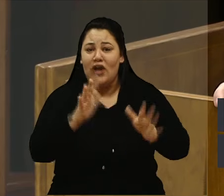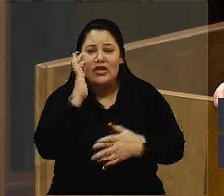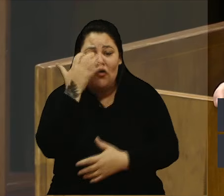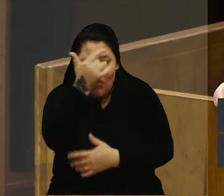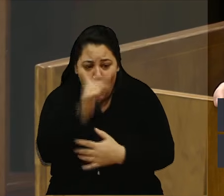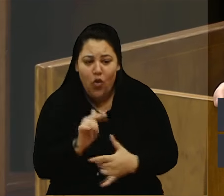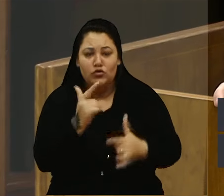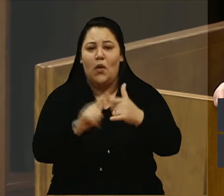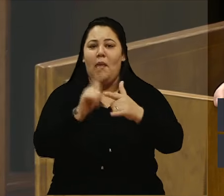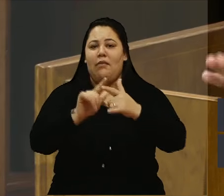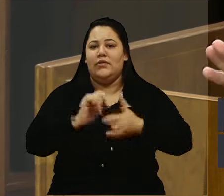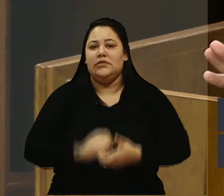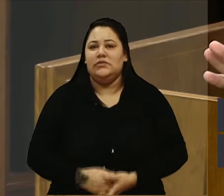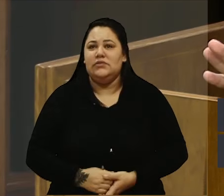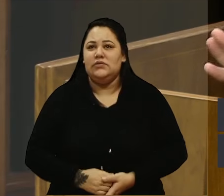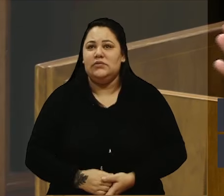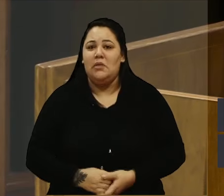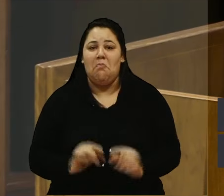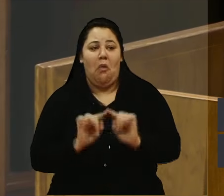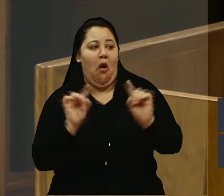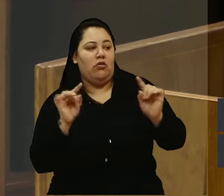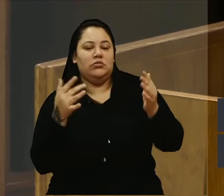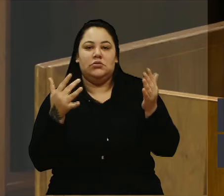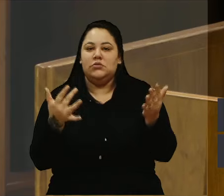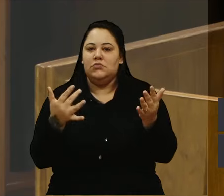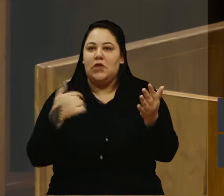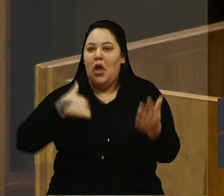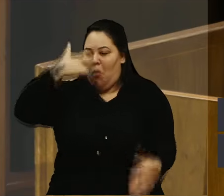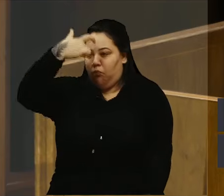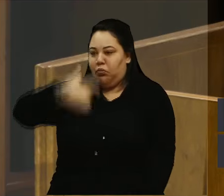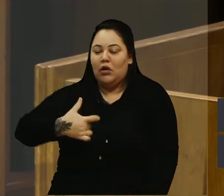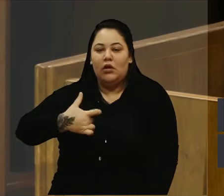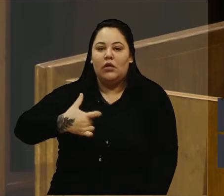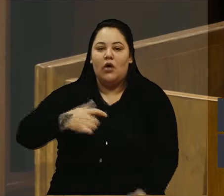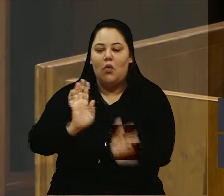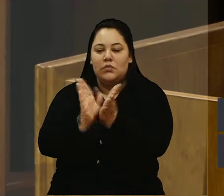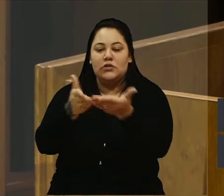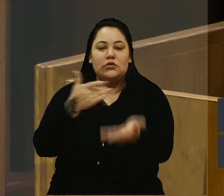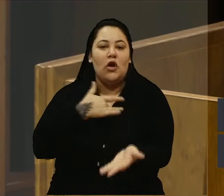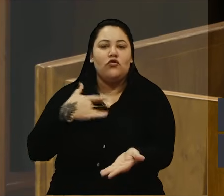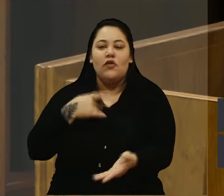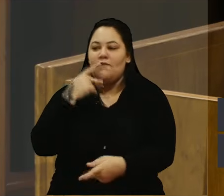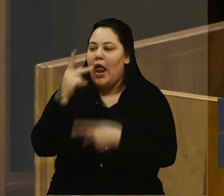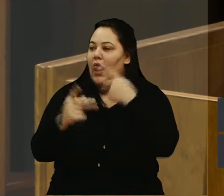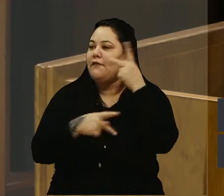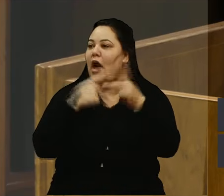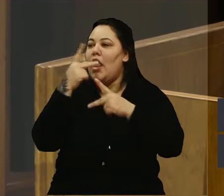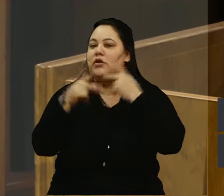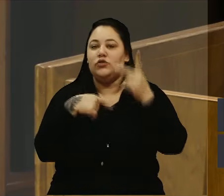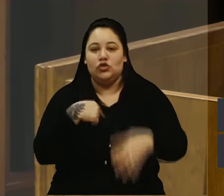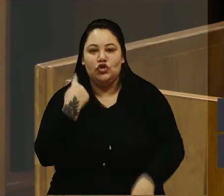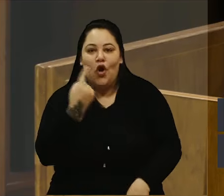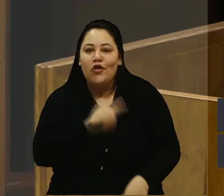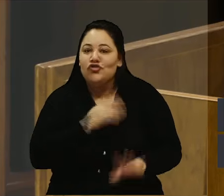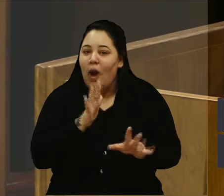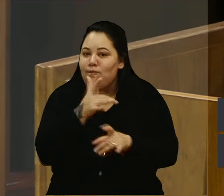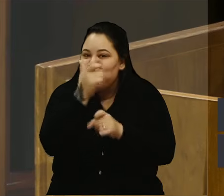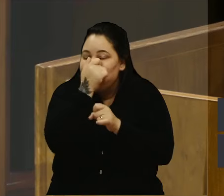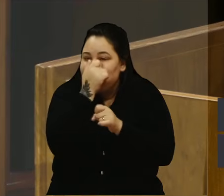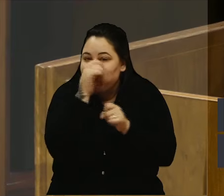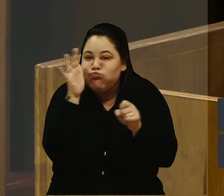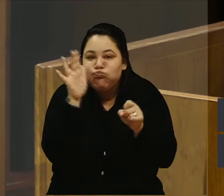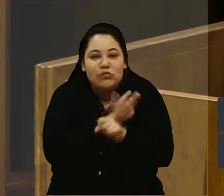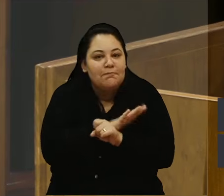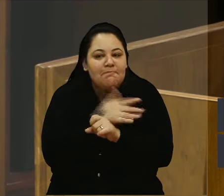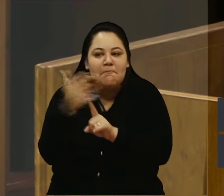problema. Mas... eu estou aqui enquanto presidente da Comissão de Saúde e falando que nós estamos colapsados na bandeira preta,